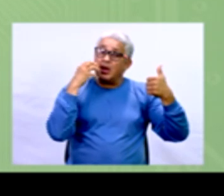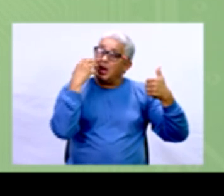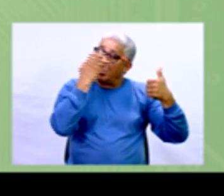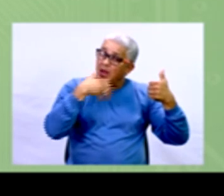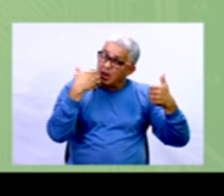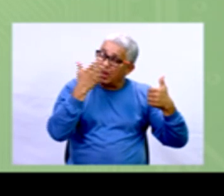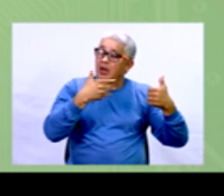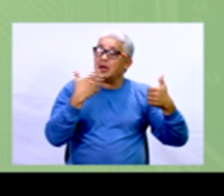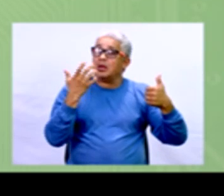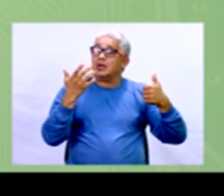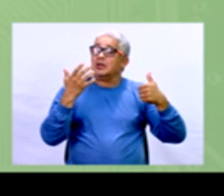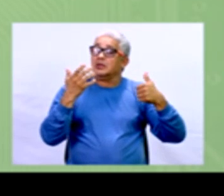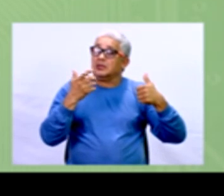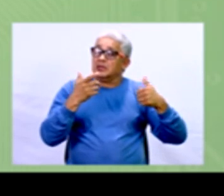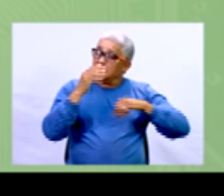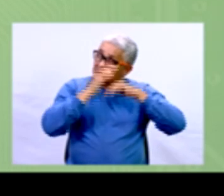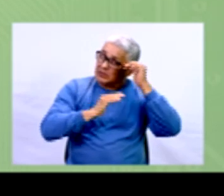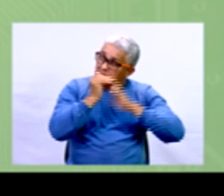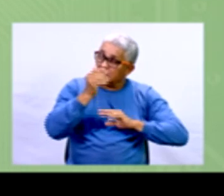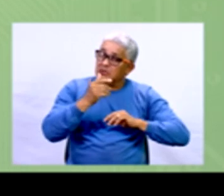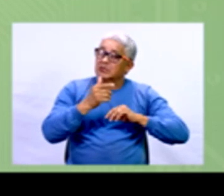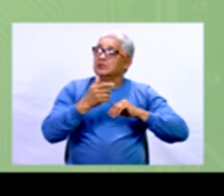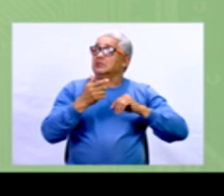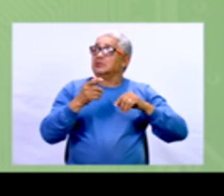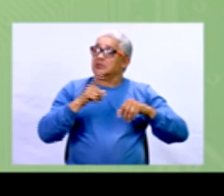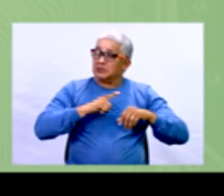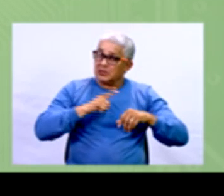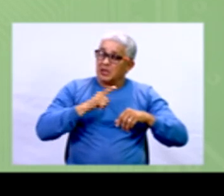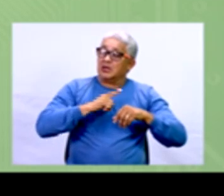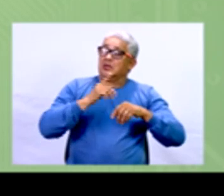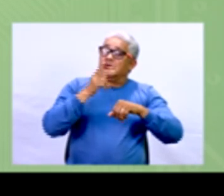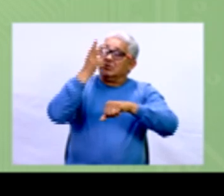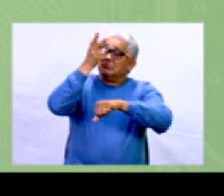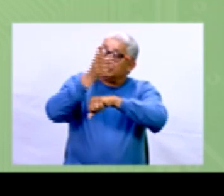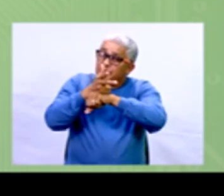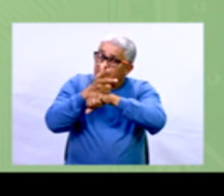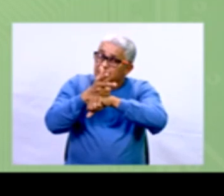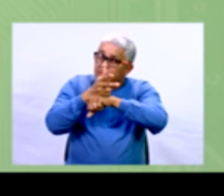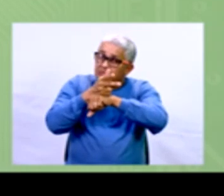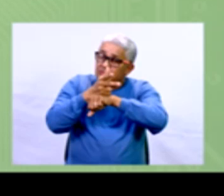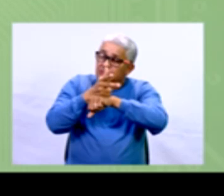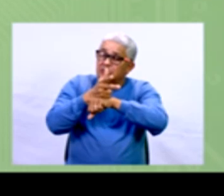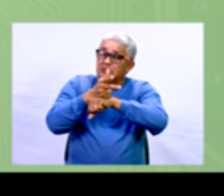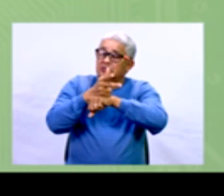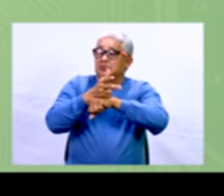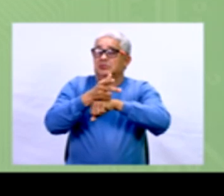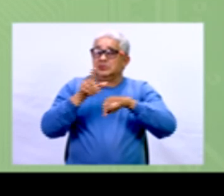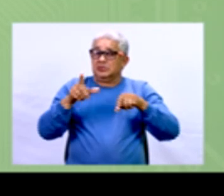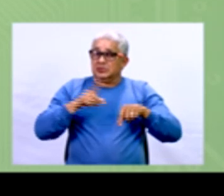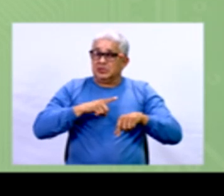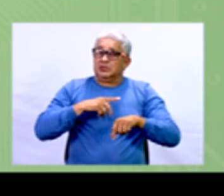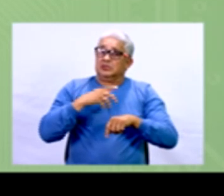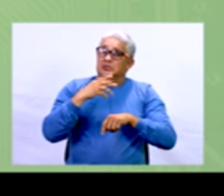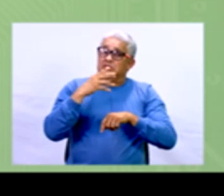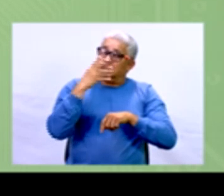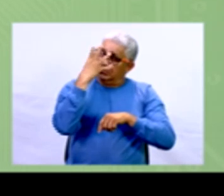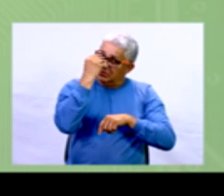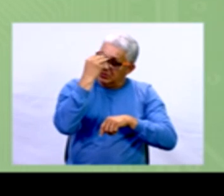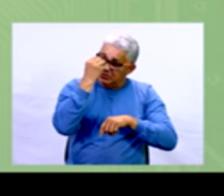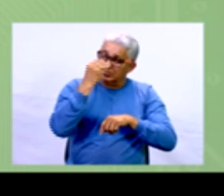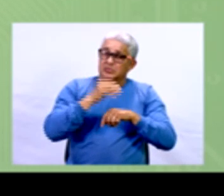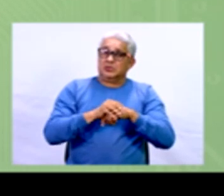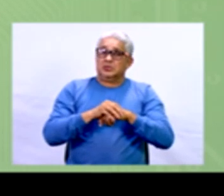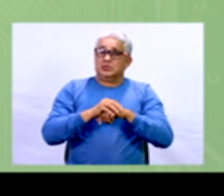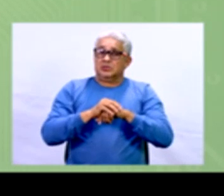cantor hoje, toca a música do cantor, tem videoclipes daquelas músicas, né? Tem imagens dos shows